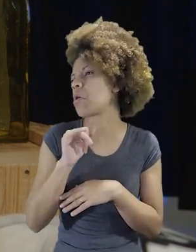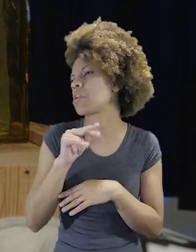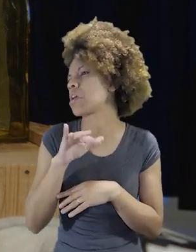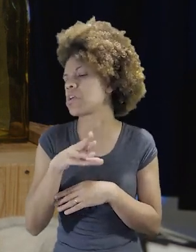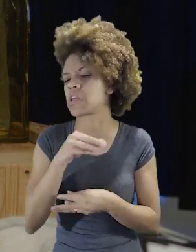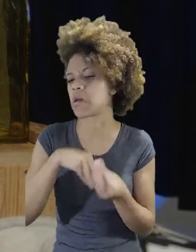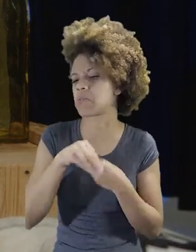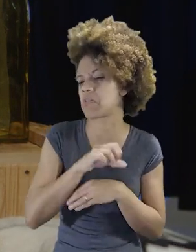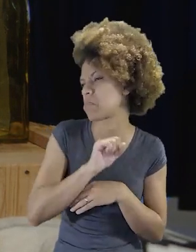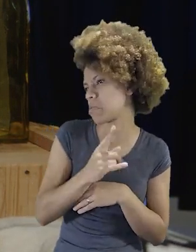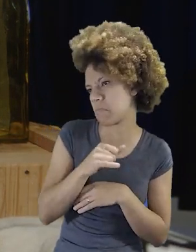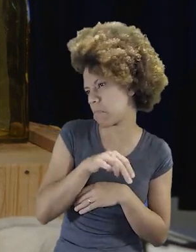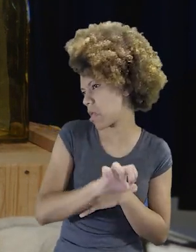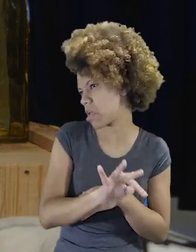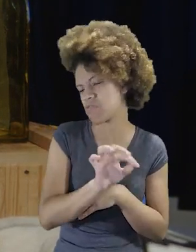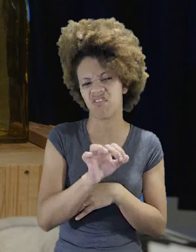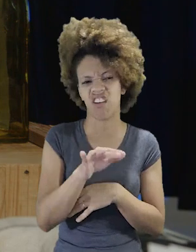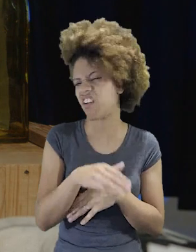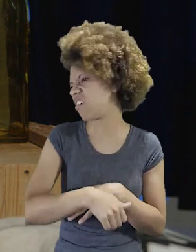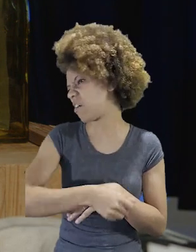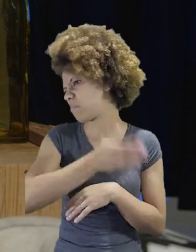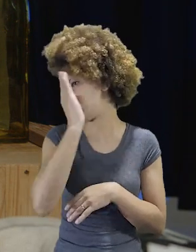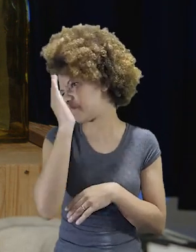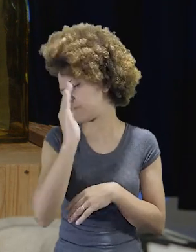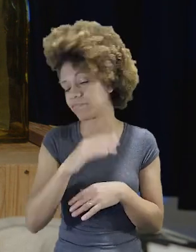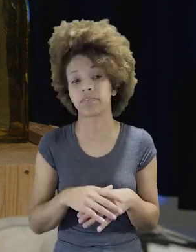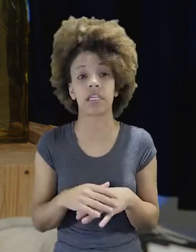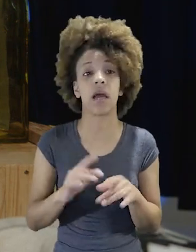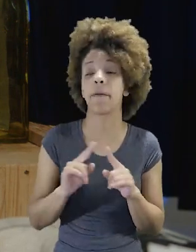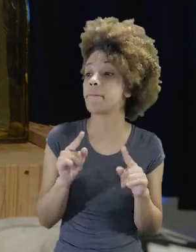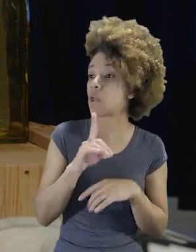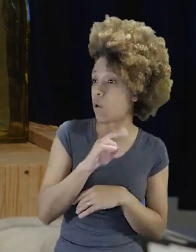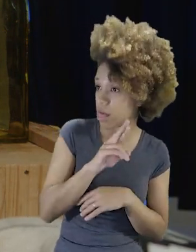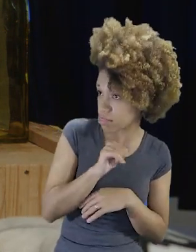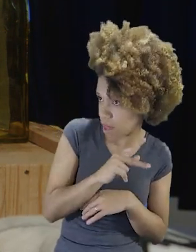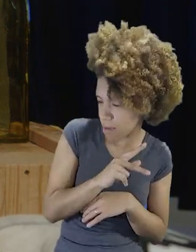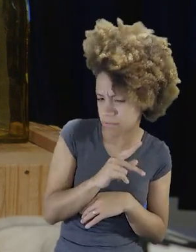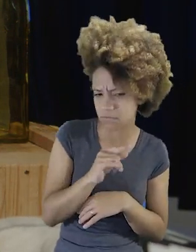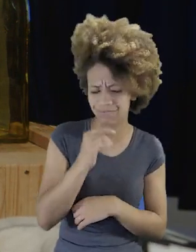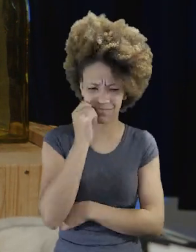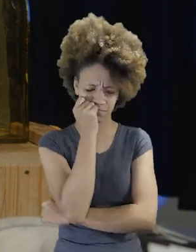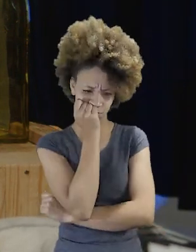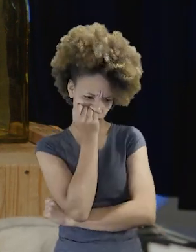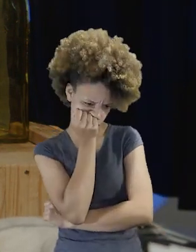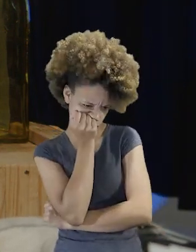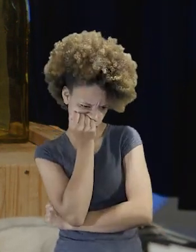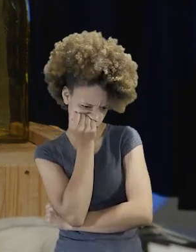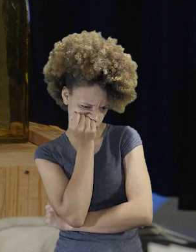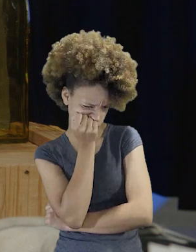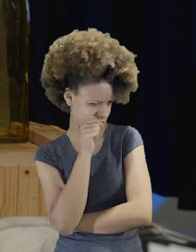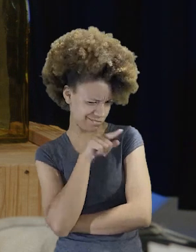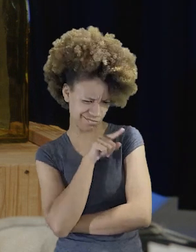codeína mistura com Sprite essa merda e aí e aí Isso aqui é o Trap eu falei gente isso aqui não é